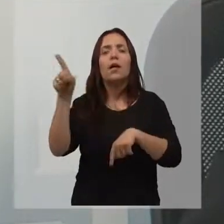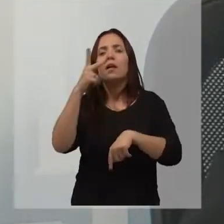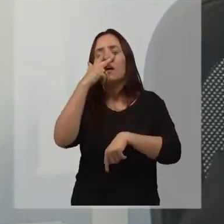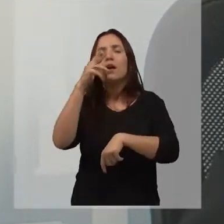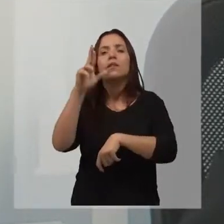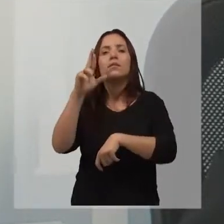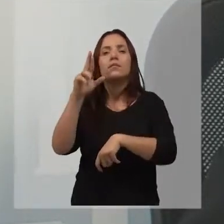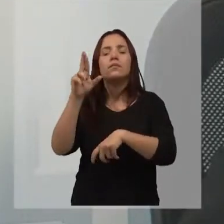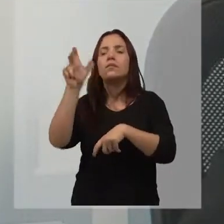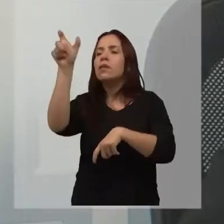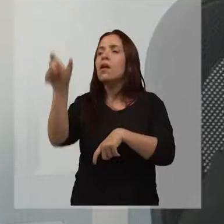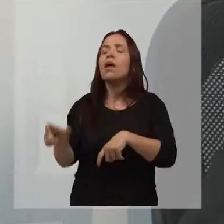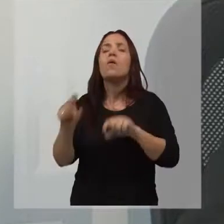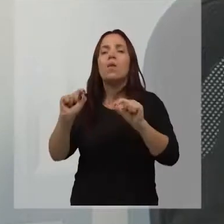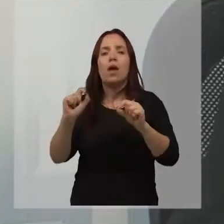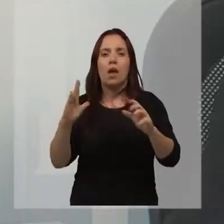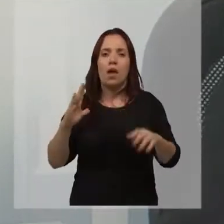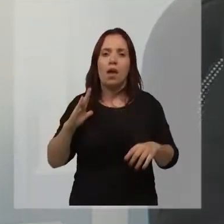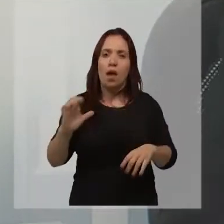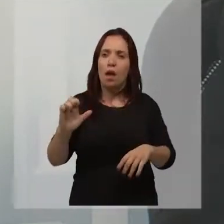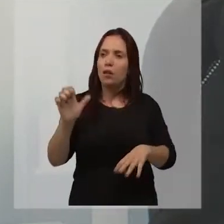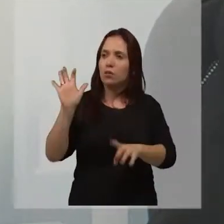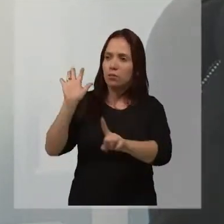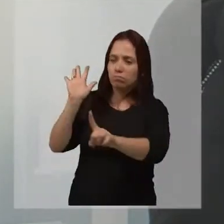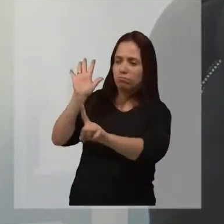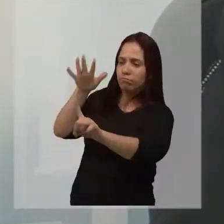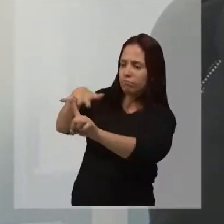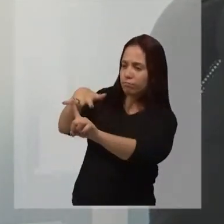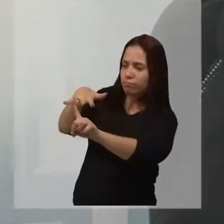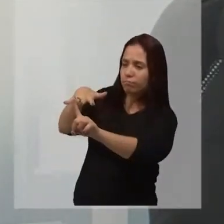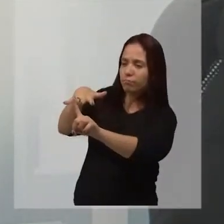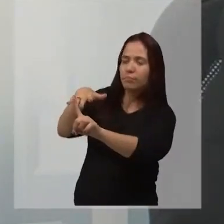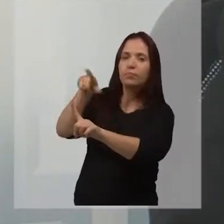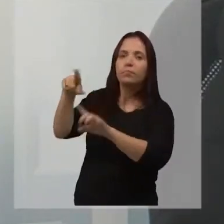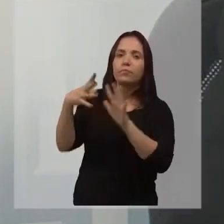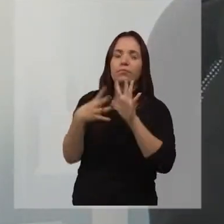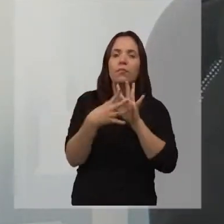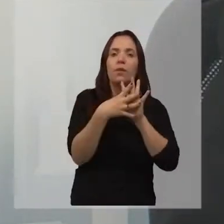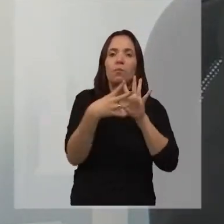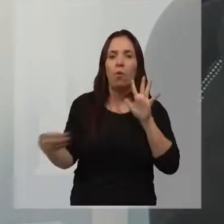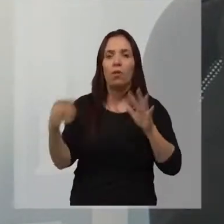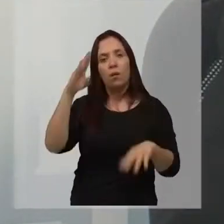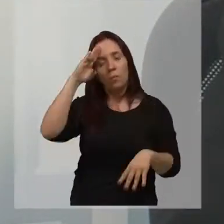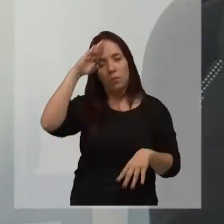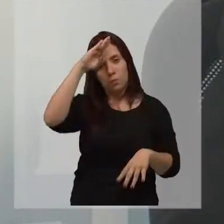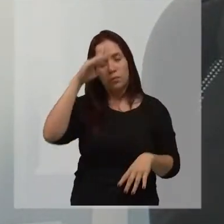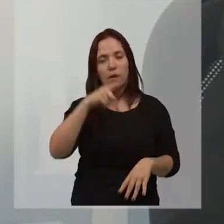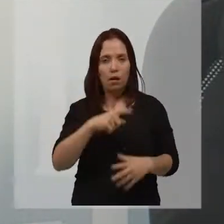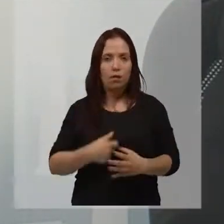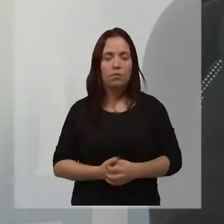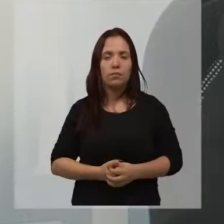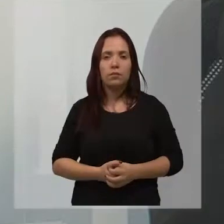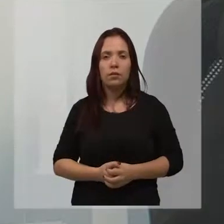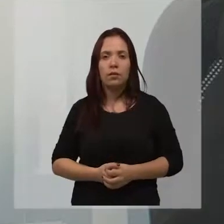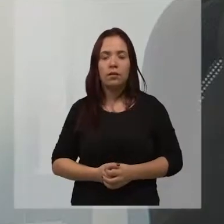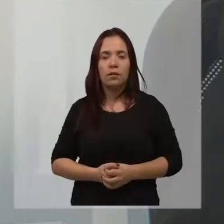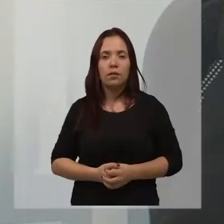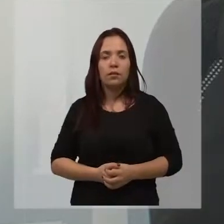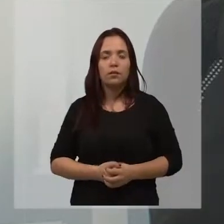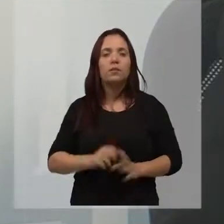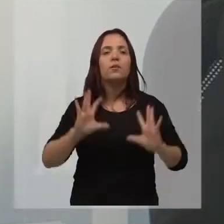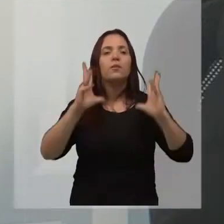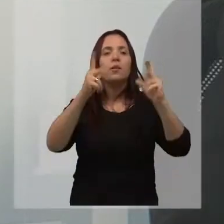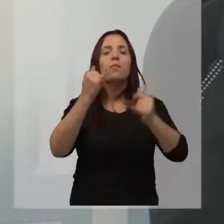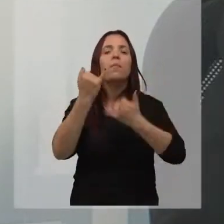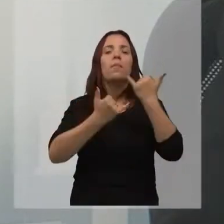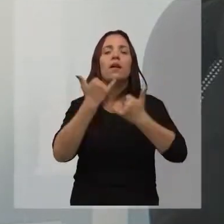ética e moral e de popularidade para Jair Messias Bolsonaro. É como a turma brincava, né,